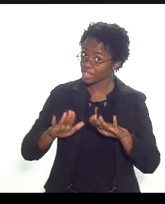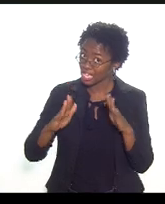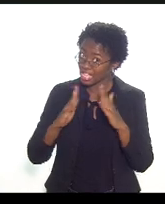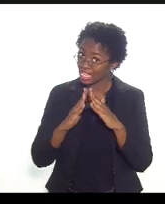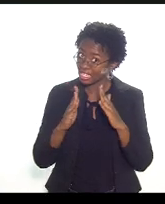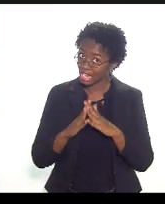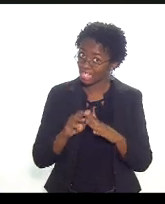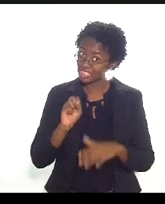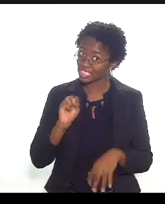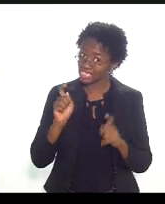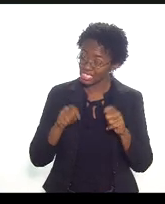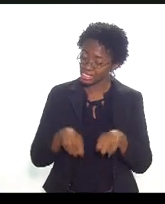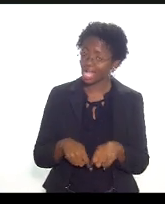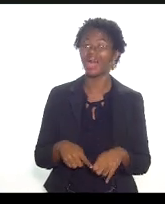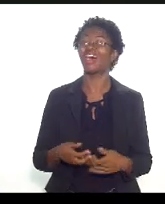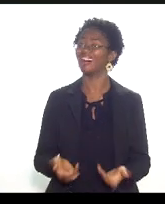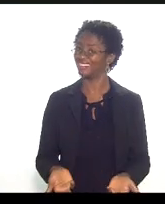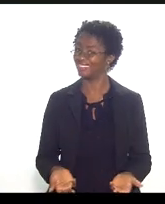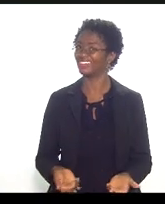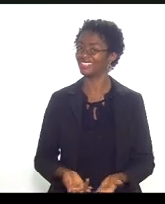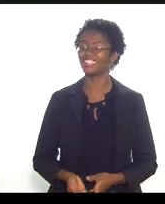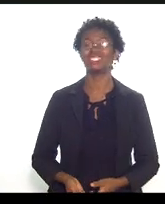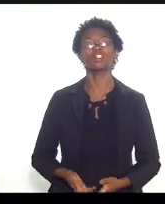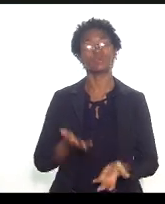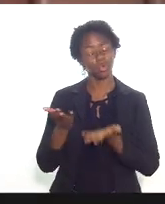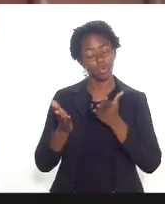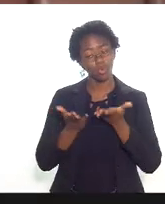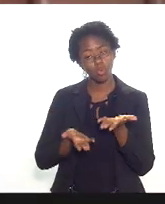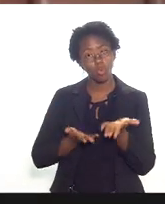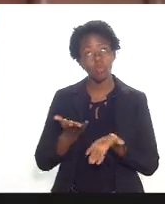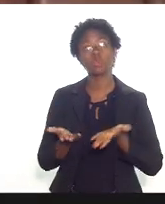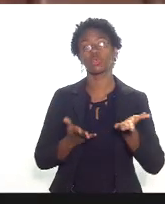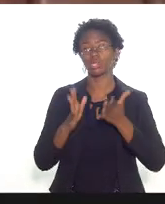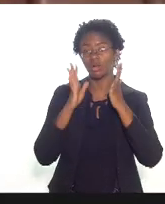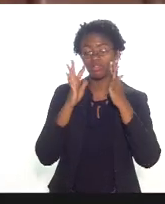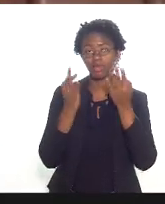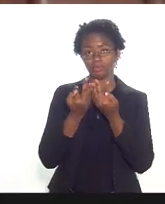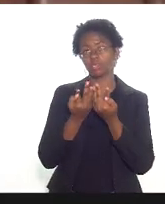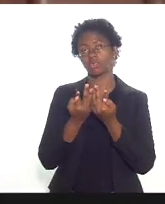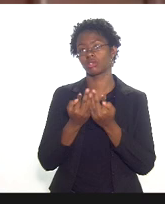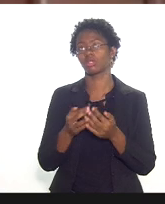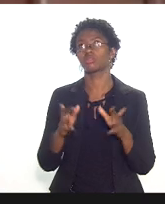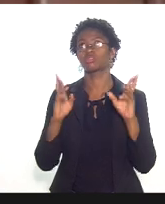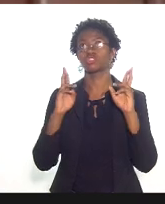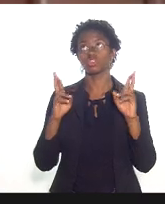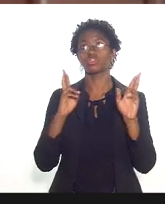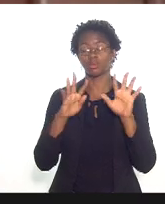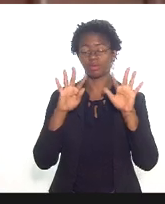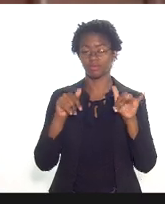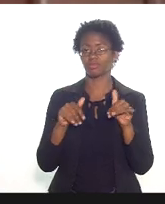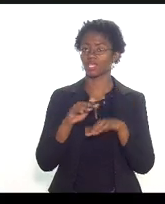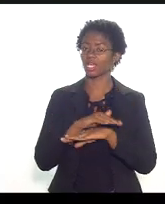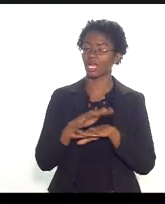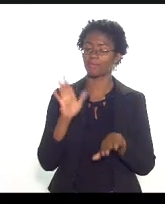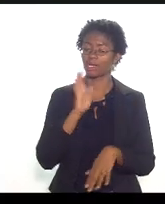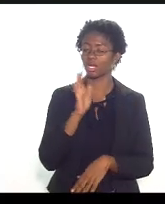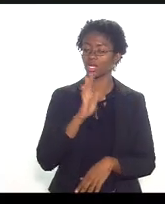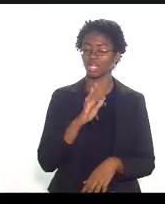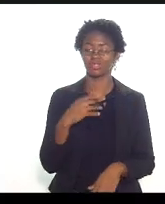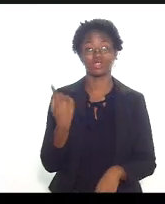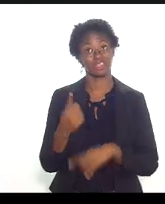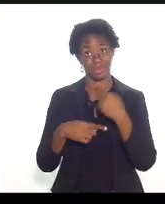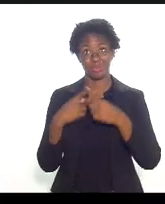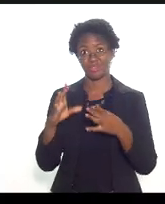obrigada. Cuidem dos seus e das suas. E vamos passar por isso tudo para a gente poder estar junto no terceiro plenário. Estar junto outra